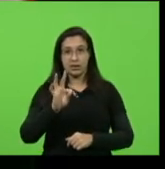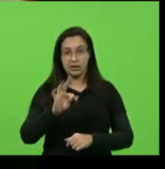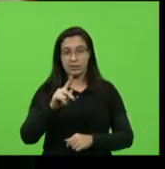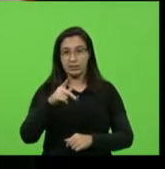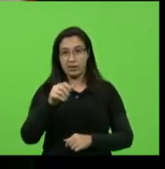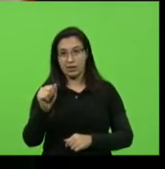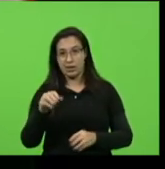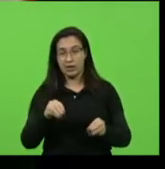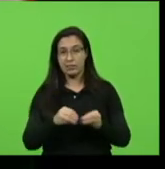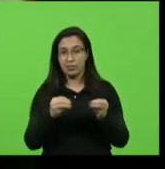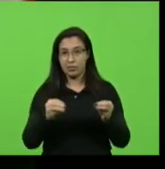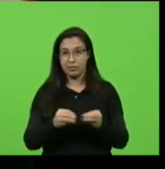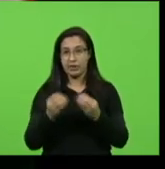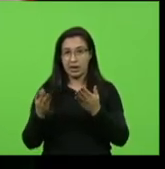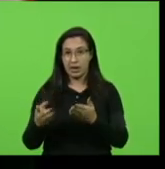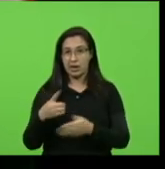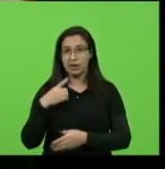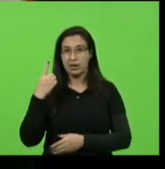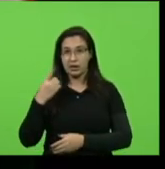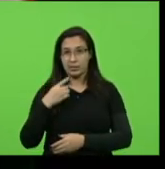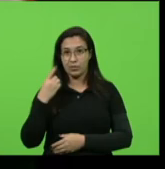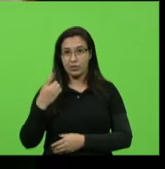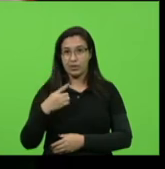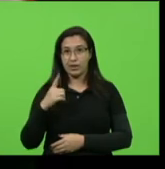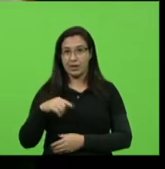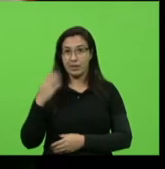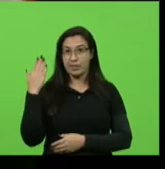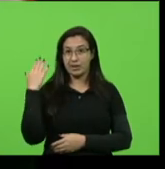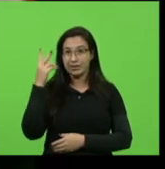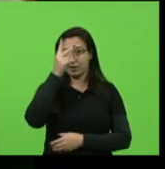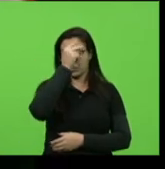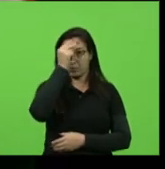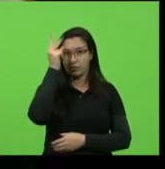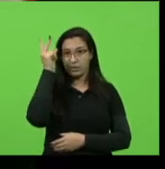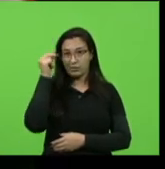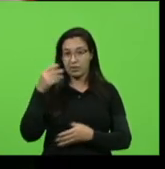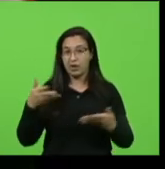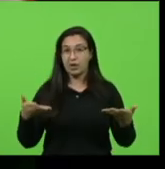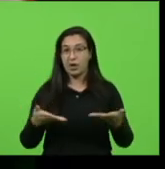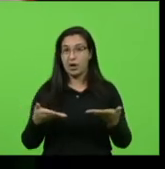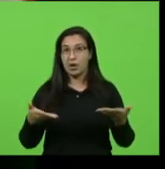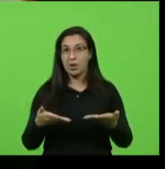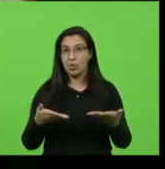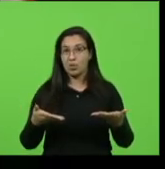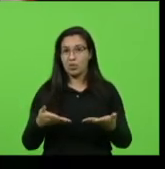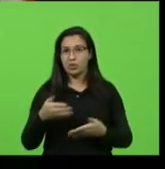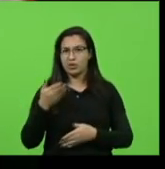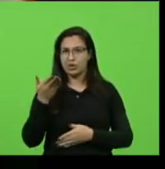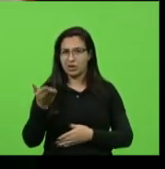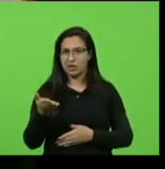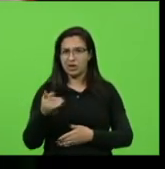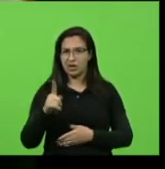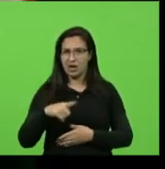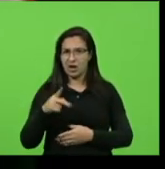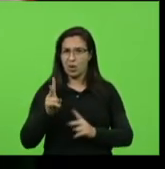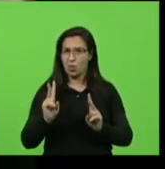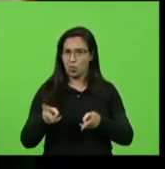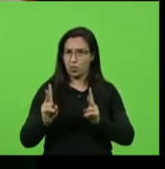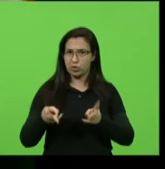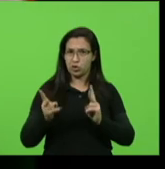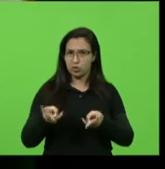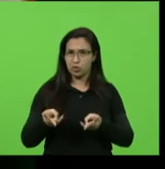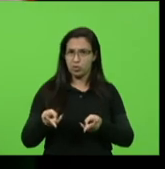a deputada Paulinha era prefeita, hoje ele continua fazendo a TPA